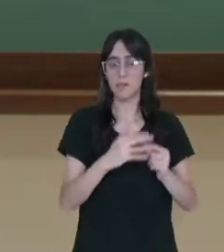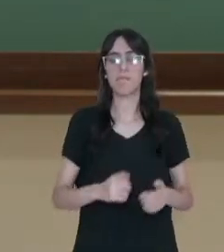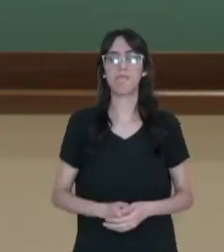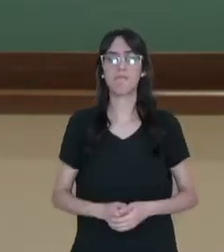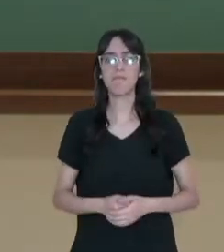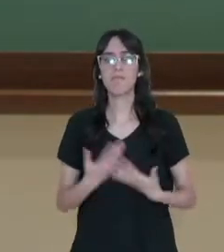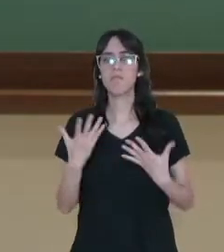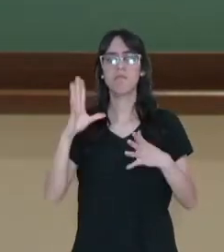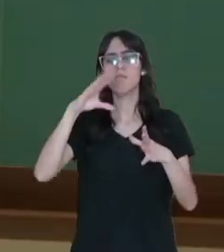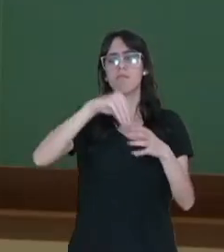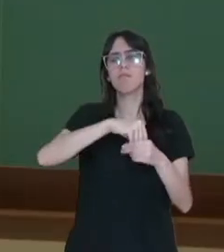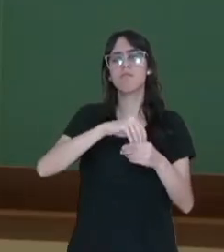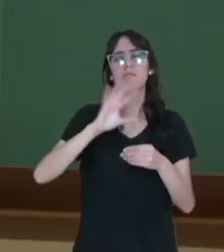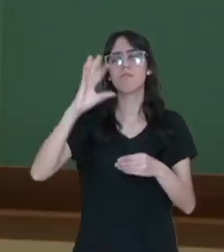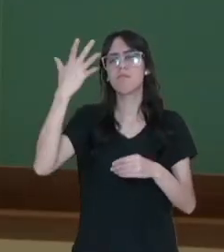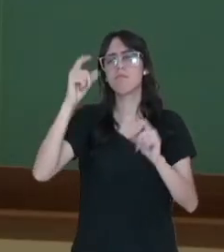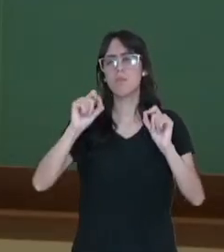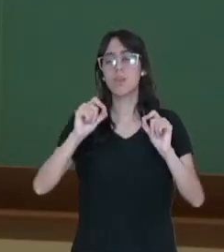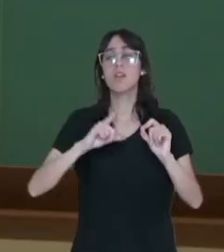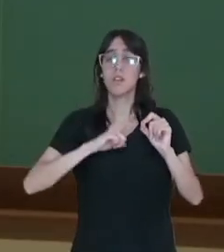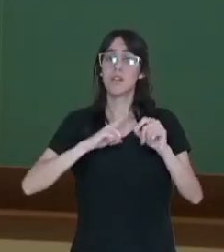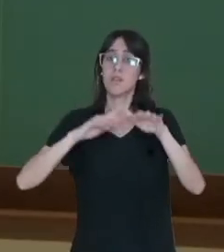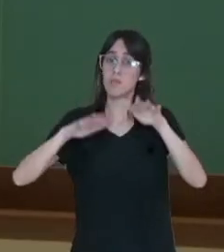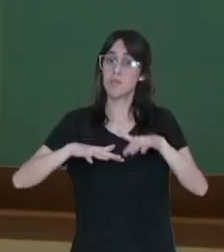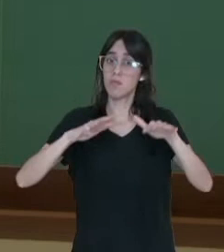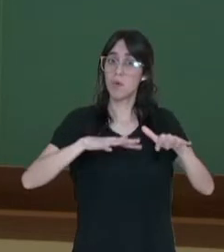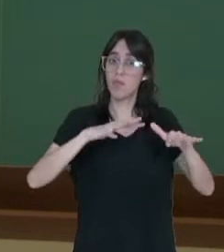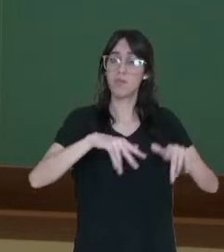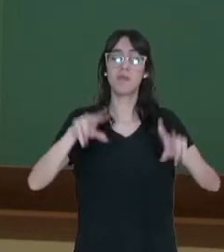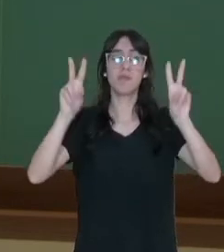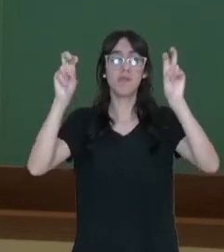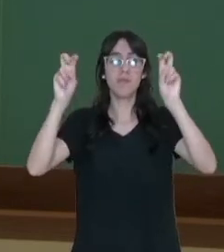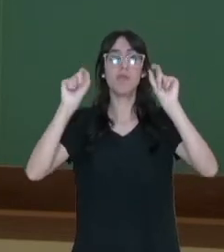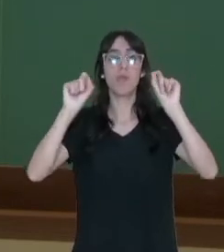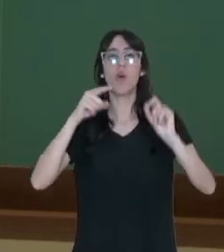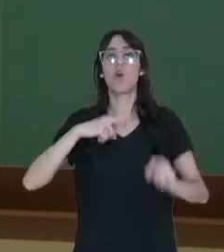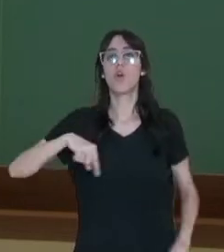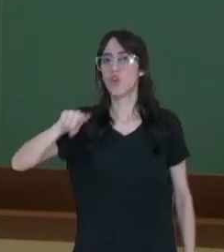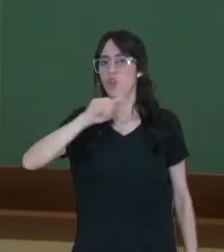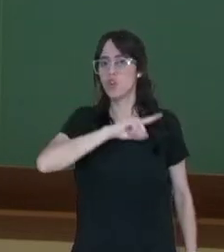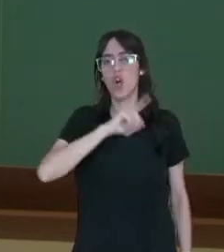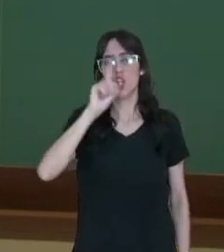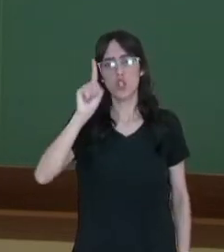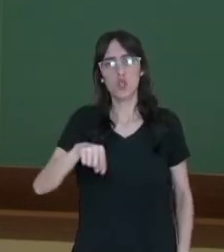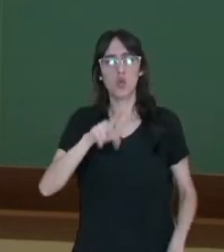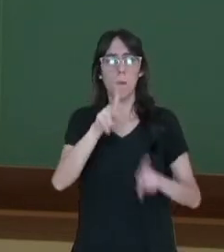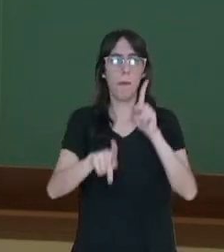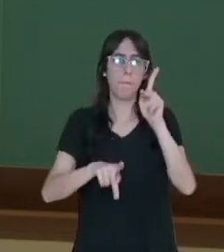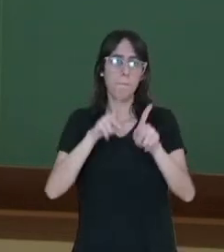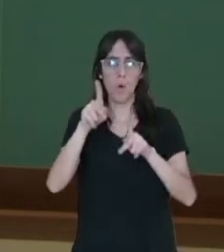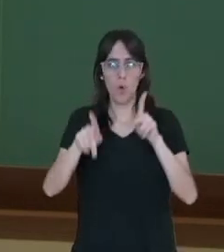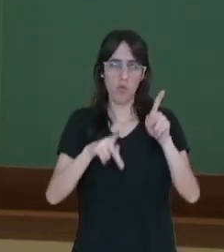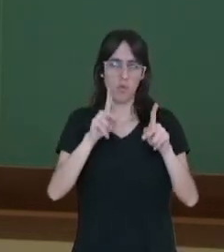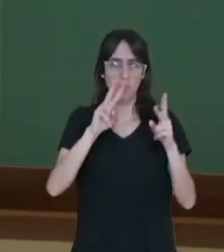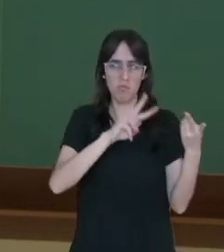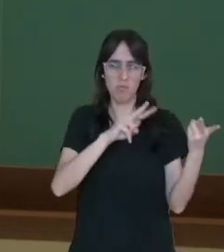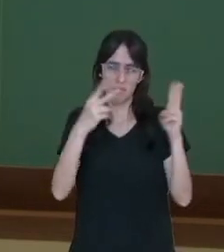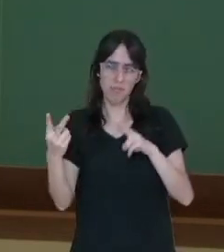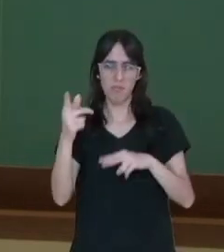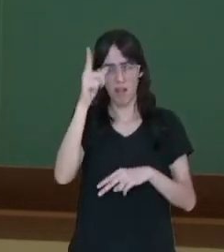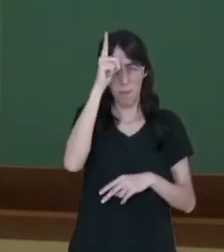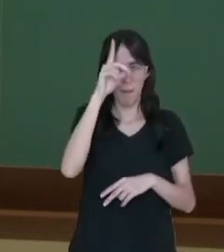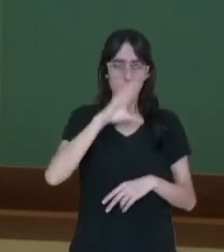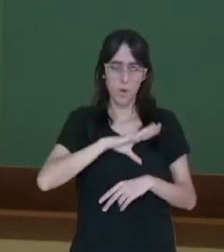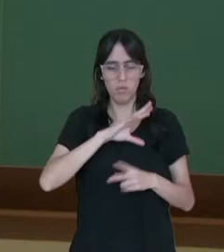Internamente, você também tem o movimento Wir sind das Volk, Um movimento aí, podemos traduzir como Nós Somos